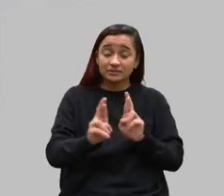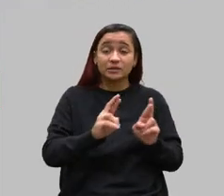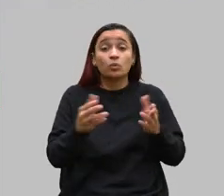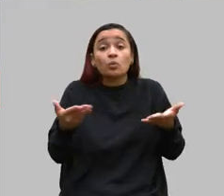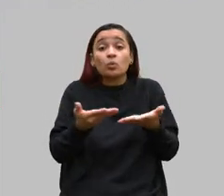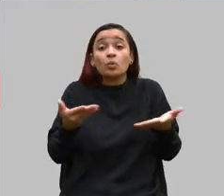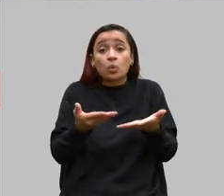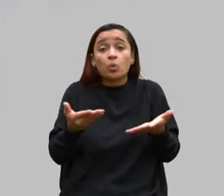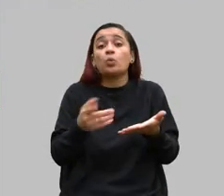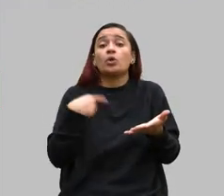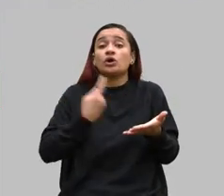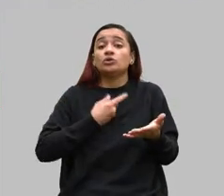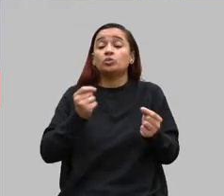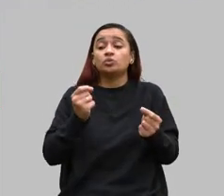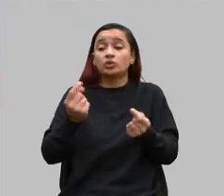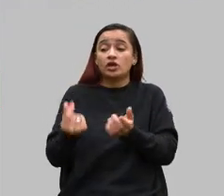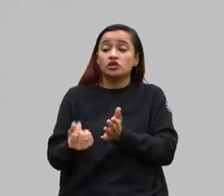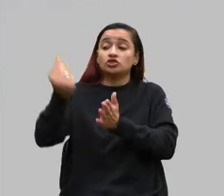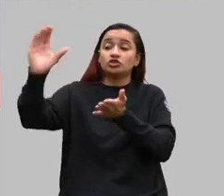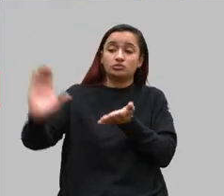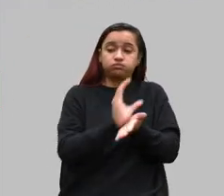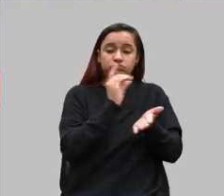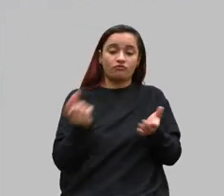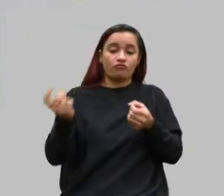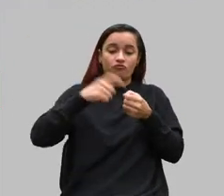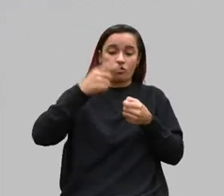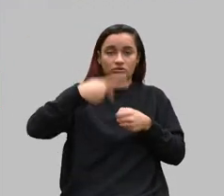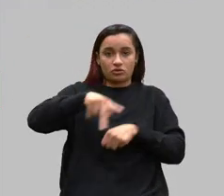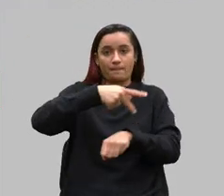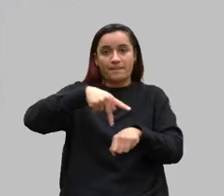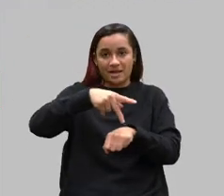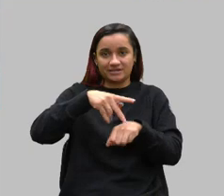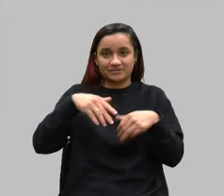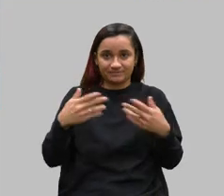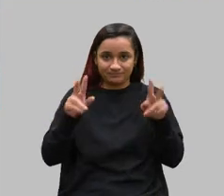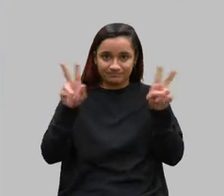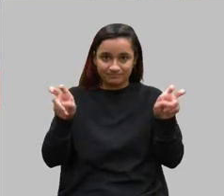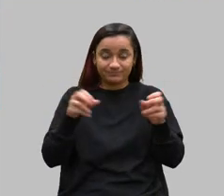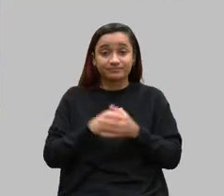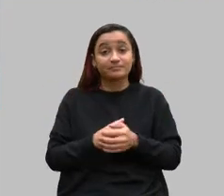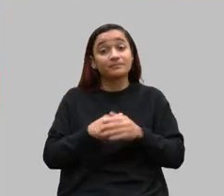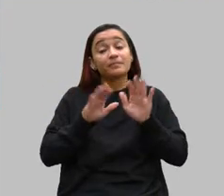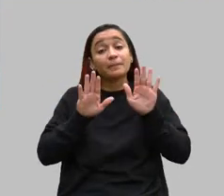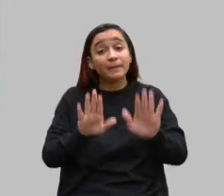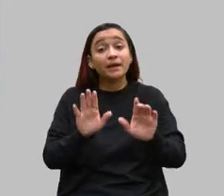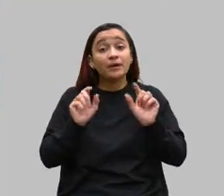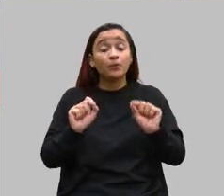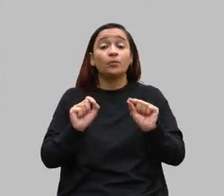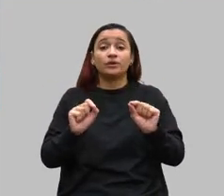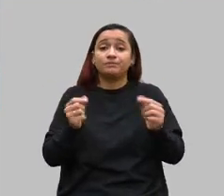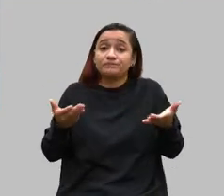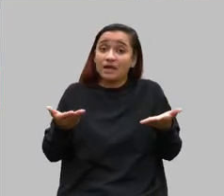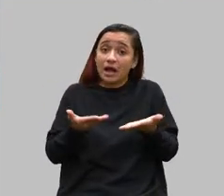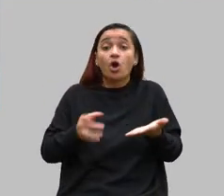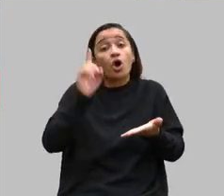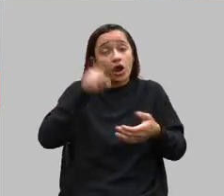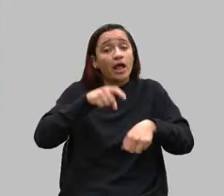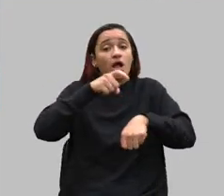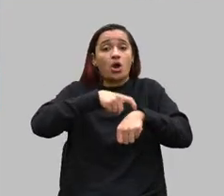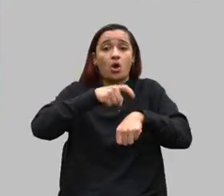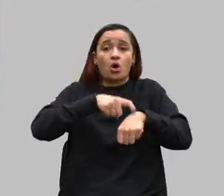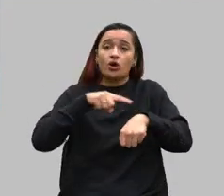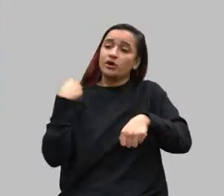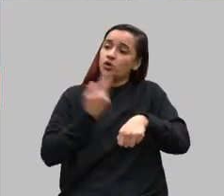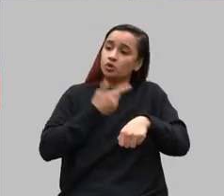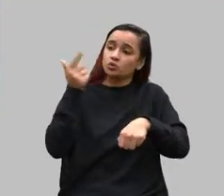estamos recuperando o dinheiro ao país fecha aspas portanto senhoras e senhores é hora de repararmos a